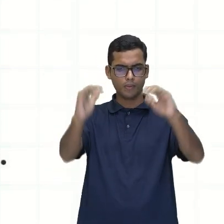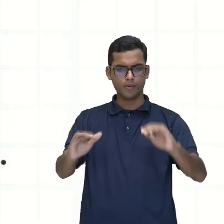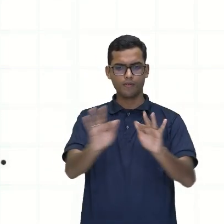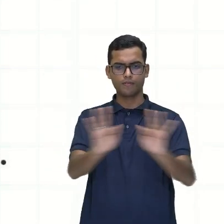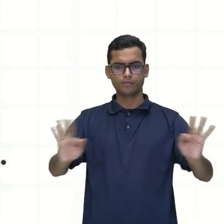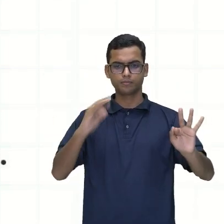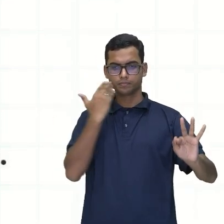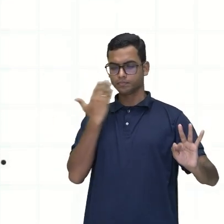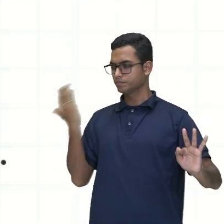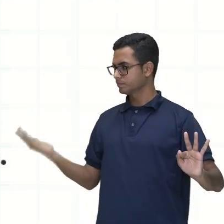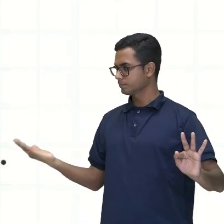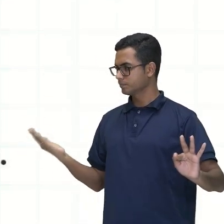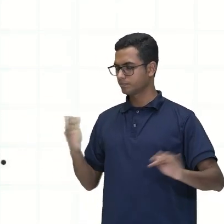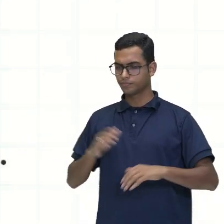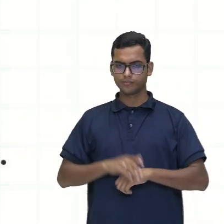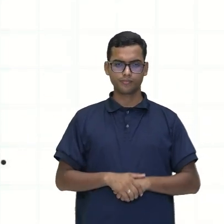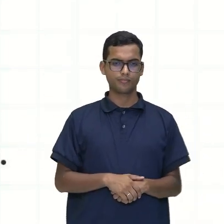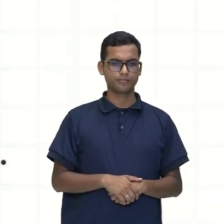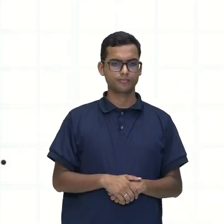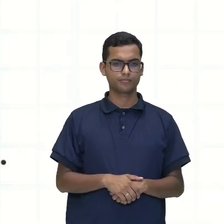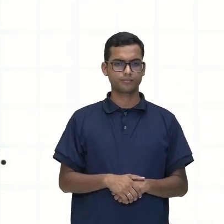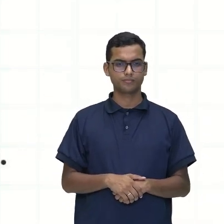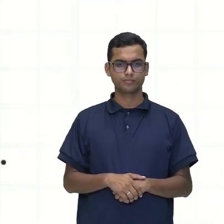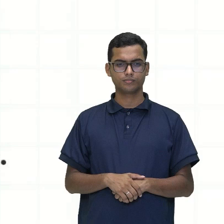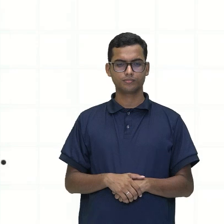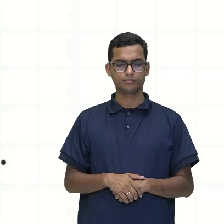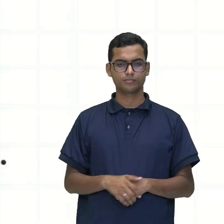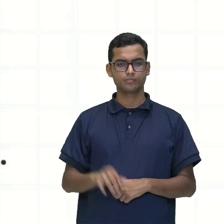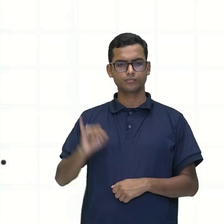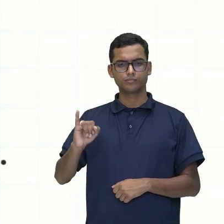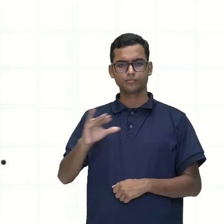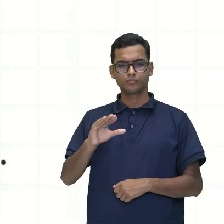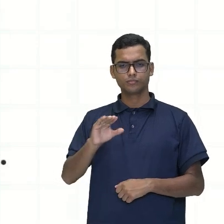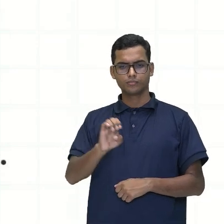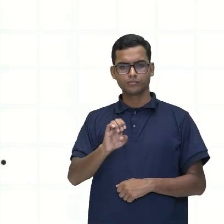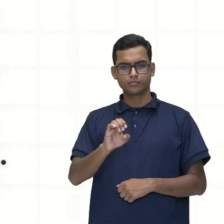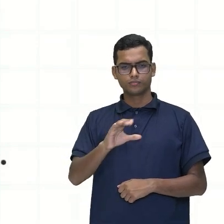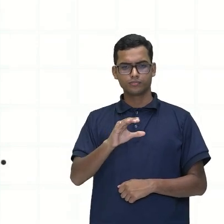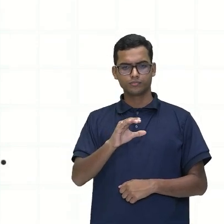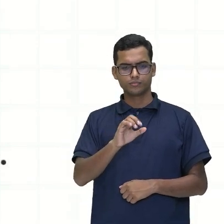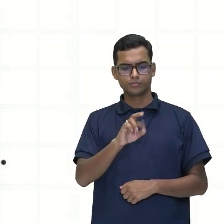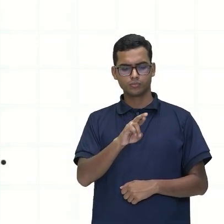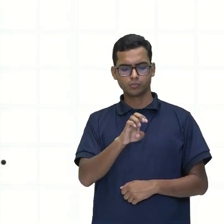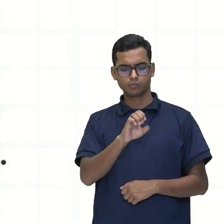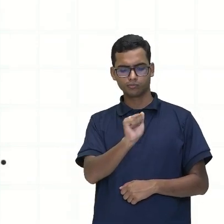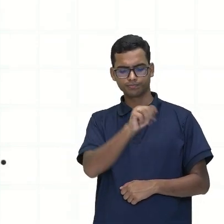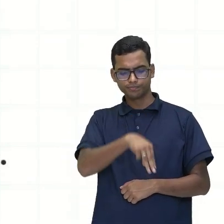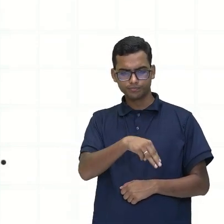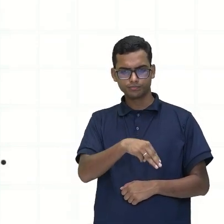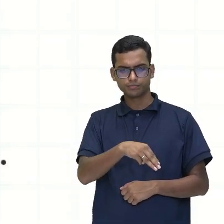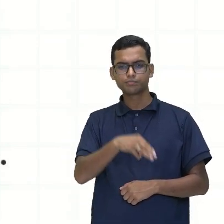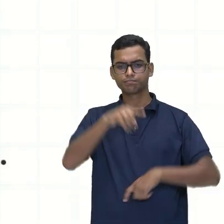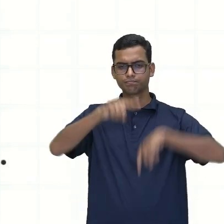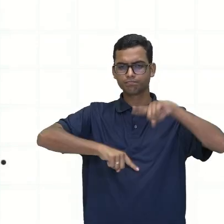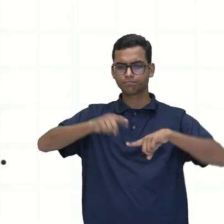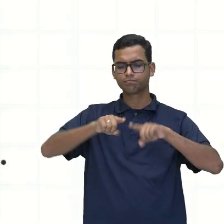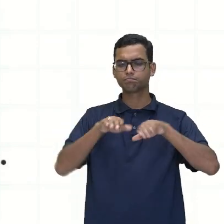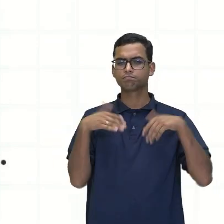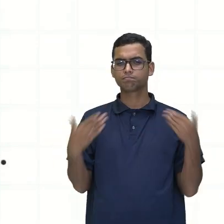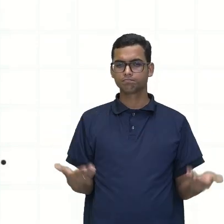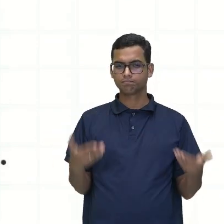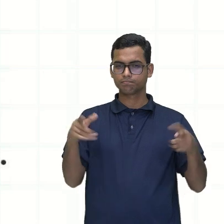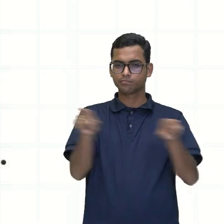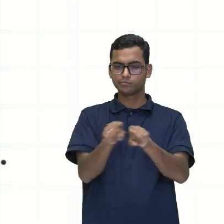cream. They like ice cream. Ice cream é um bom objeto, não é isso? Então, qual seria o